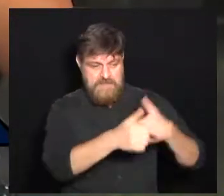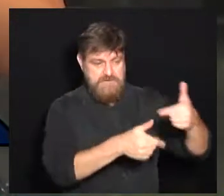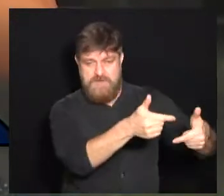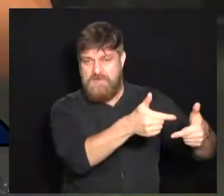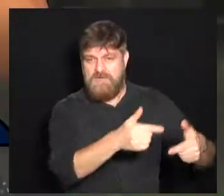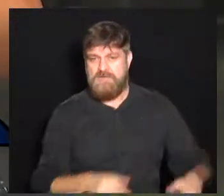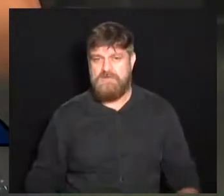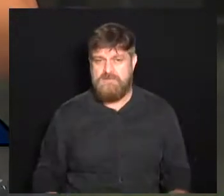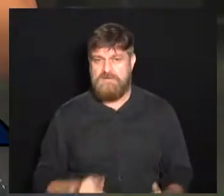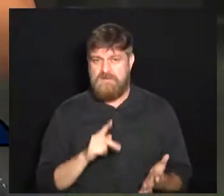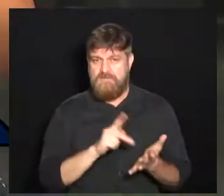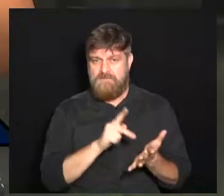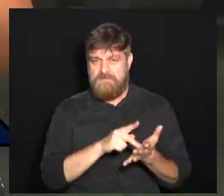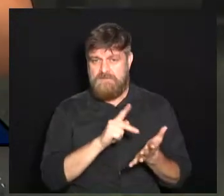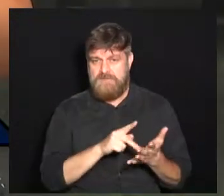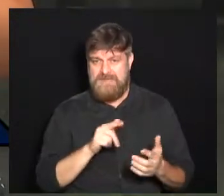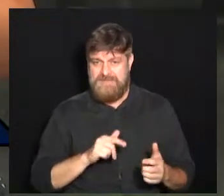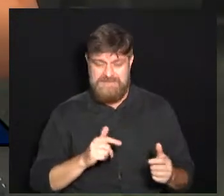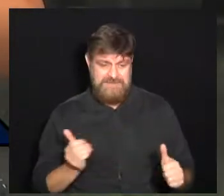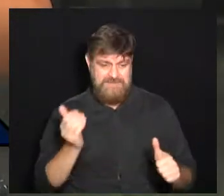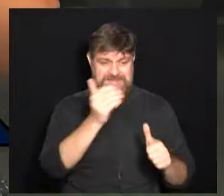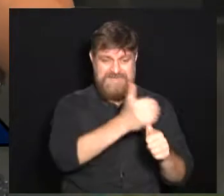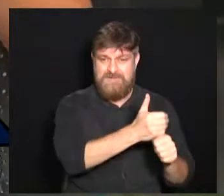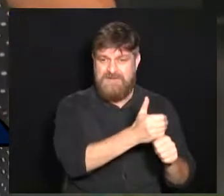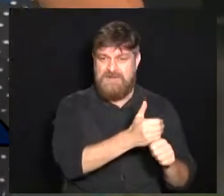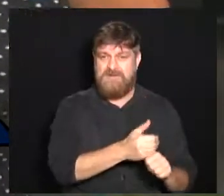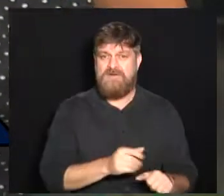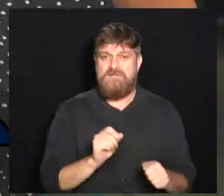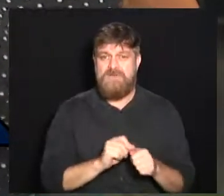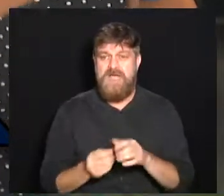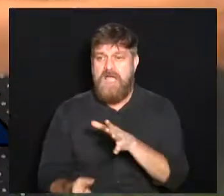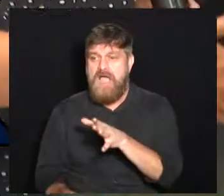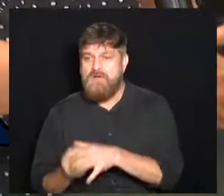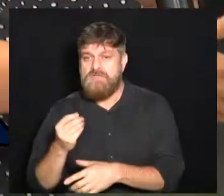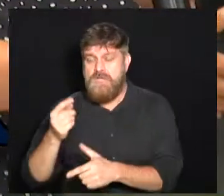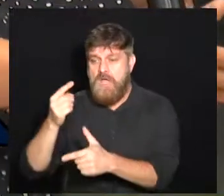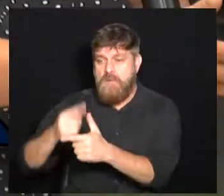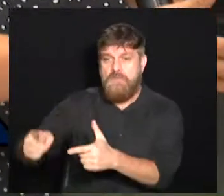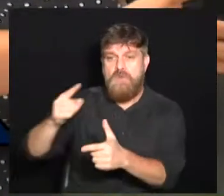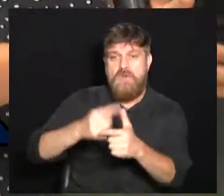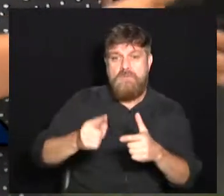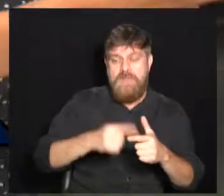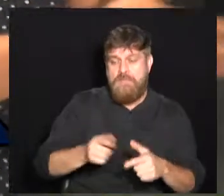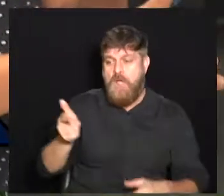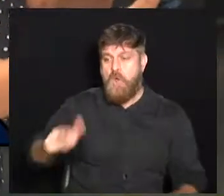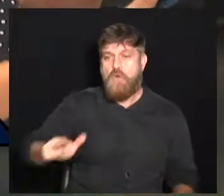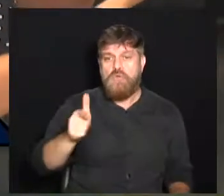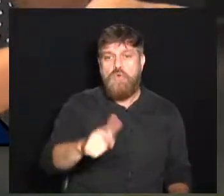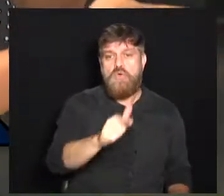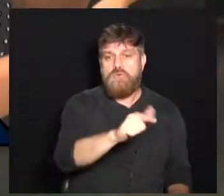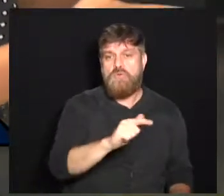Na verdade, ao cobrir esse buraco, você gerou outros buracos na rede, porque você